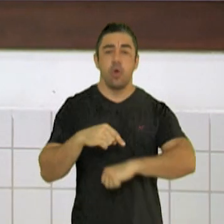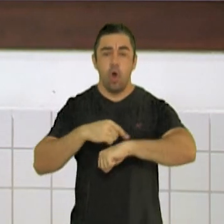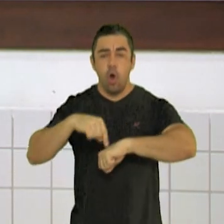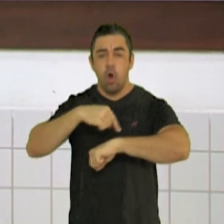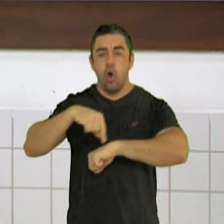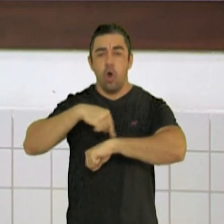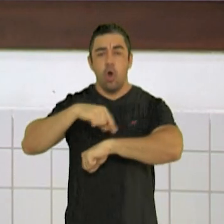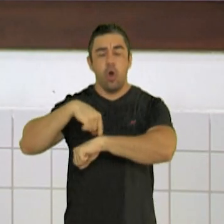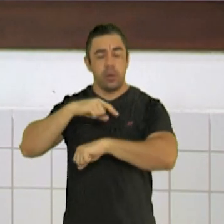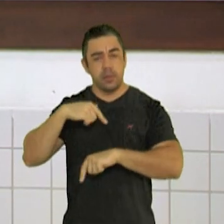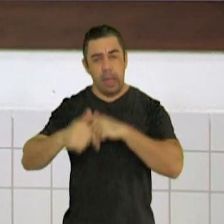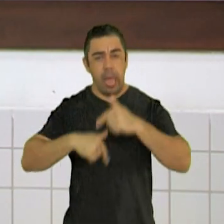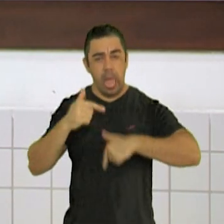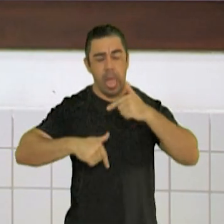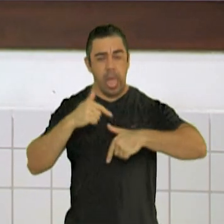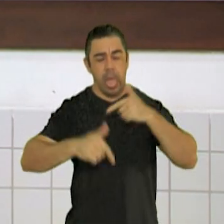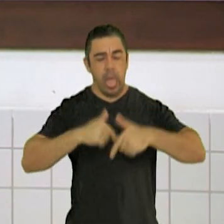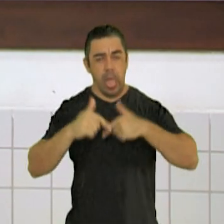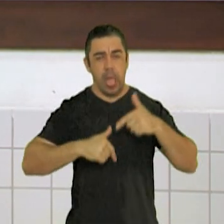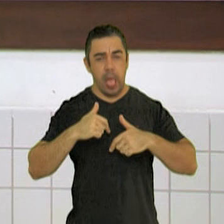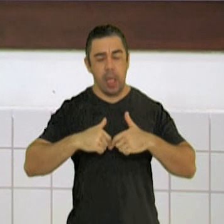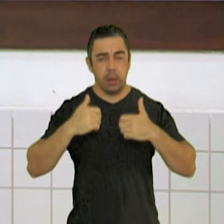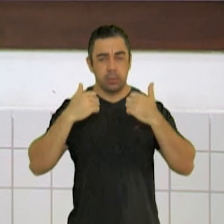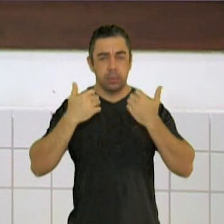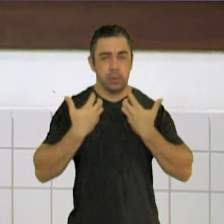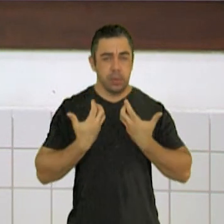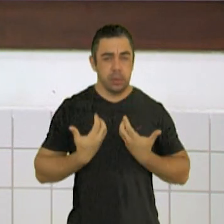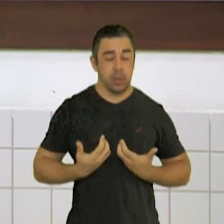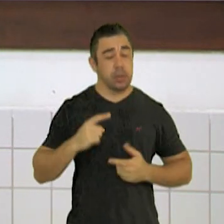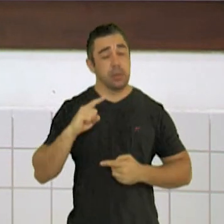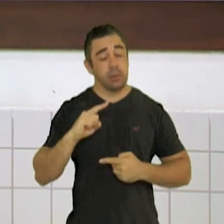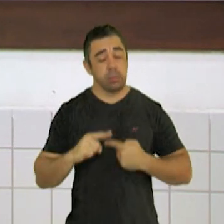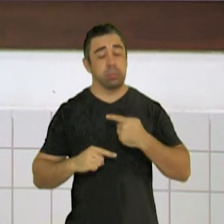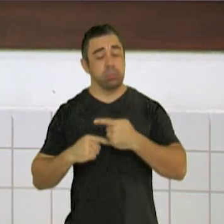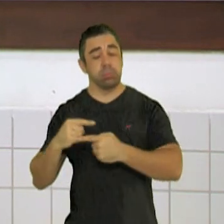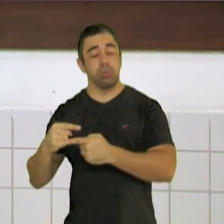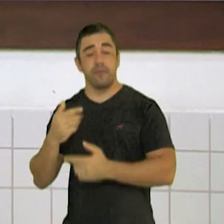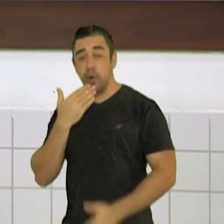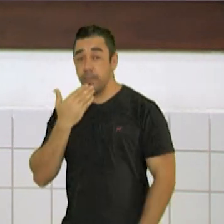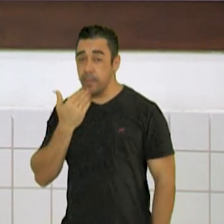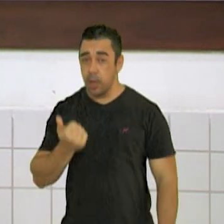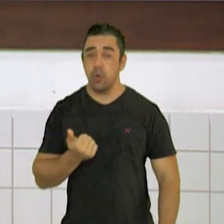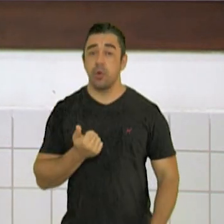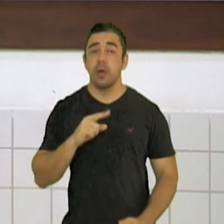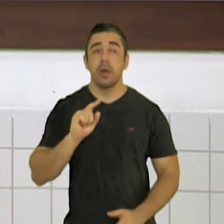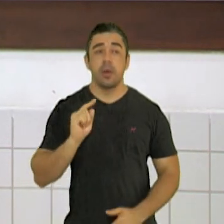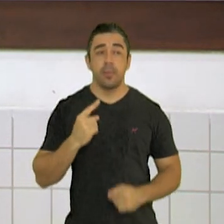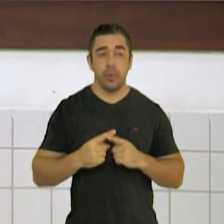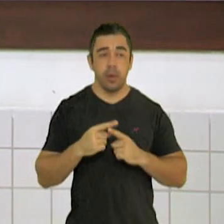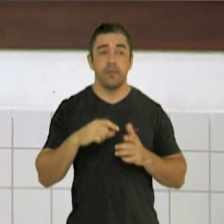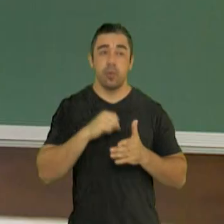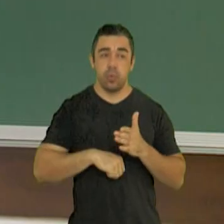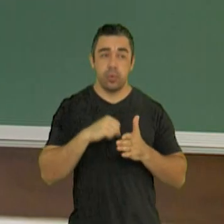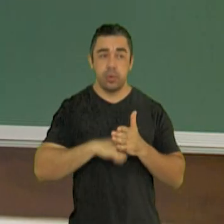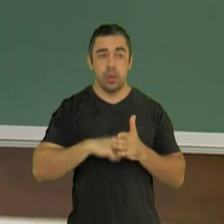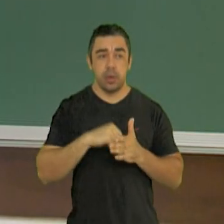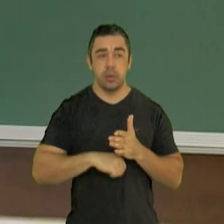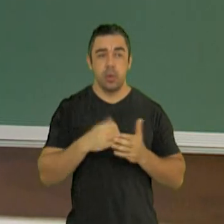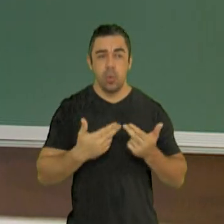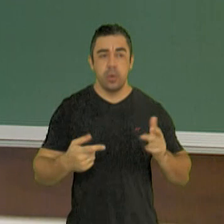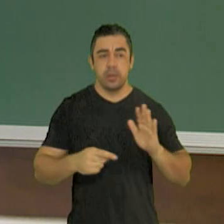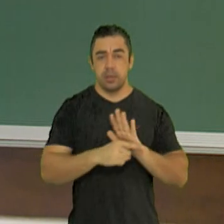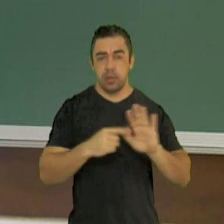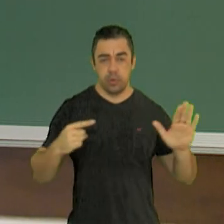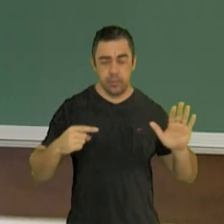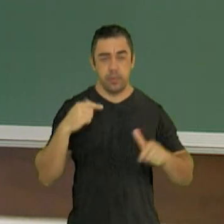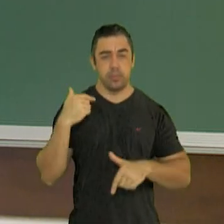extensas. Essas relações foram melhorando, né? Foram sendo mitigados esses aspectos negativos ao